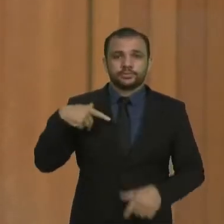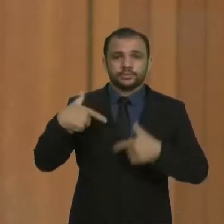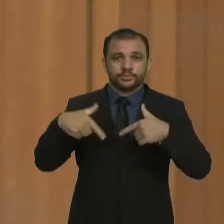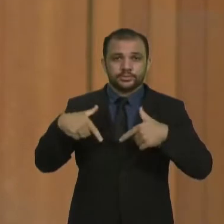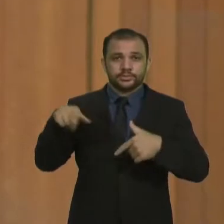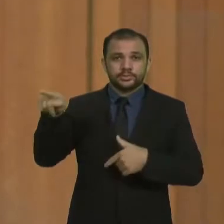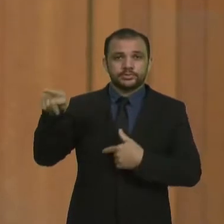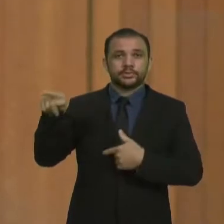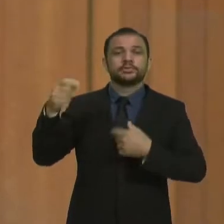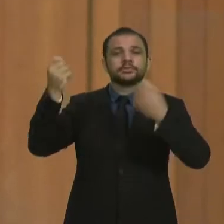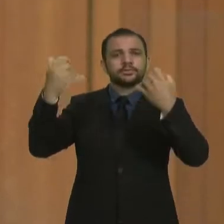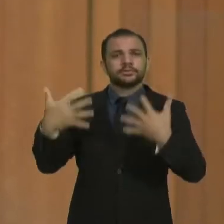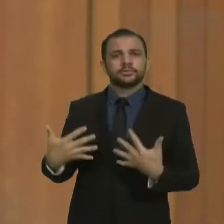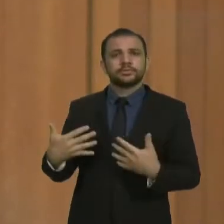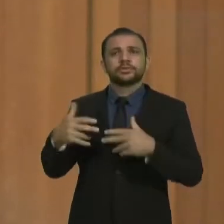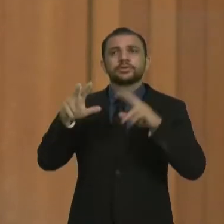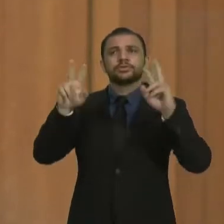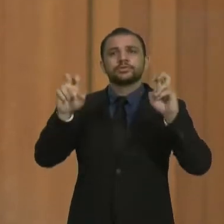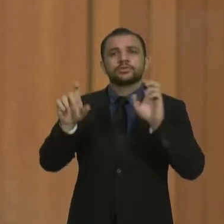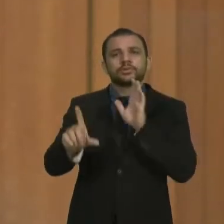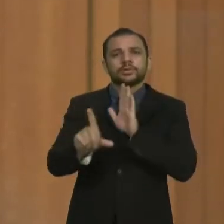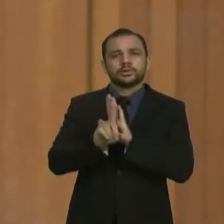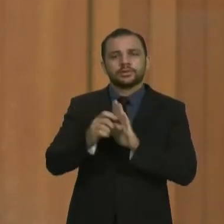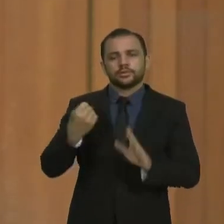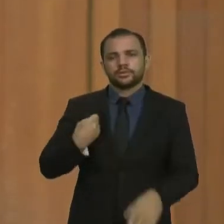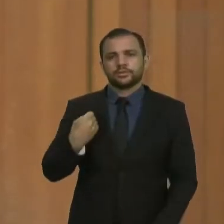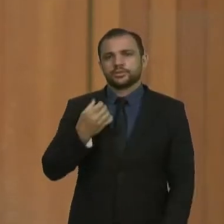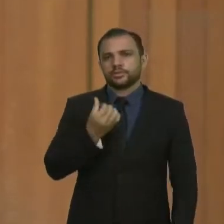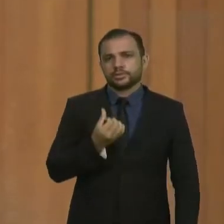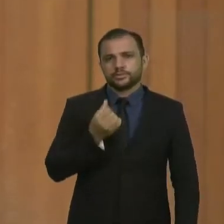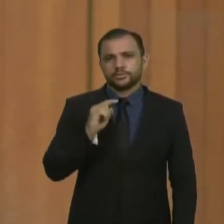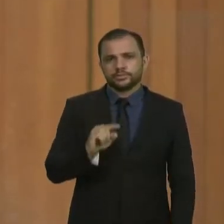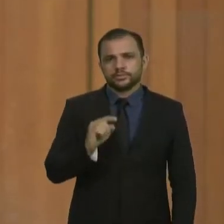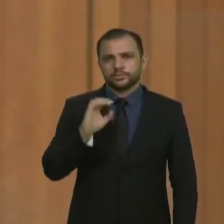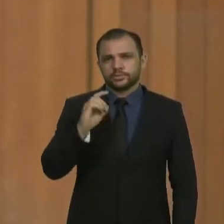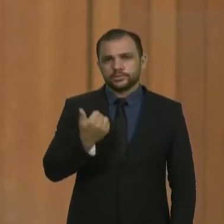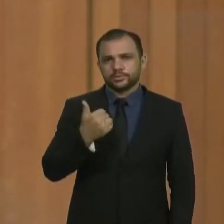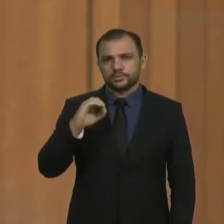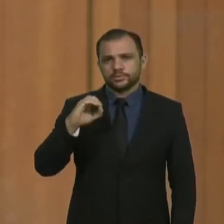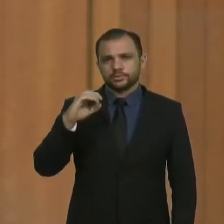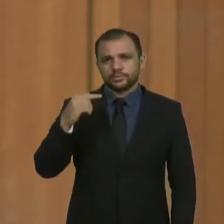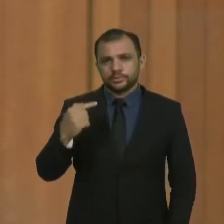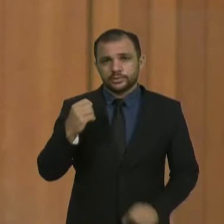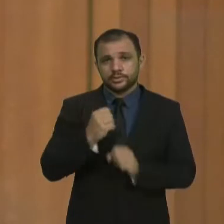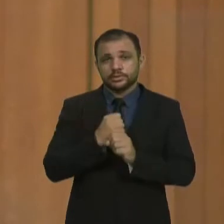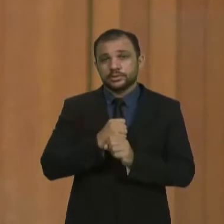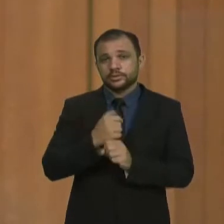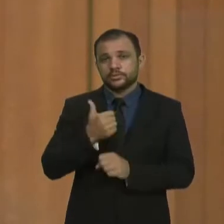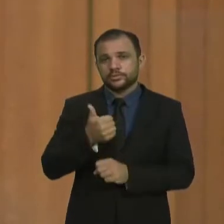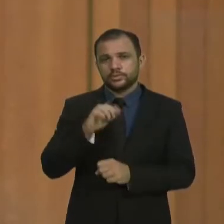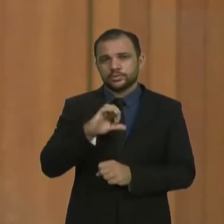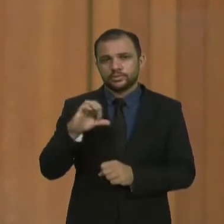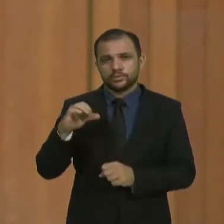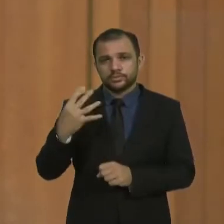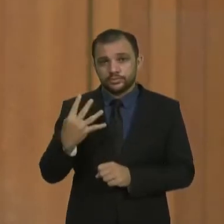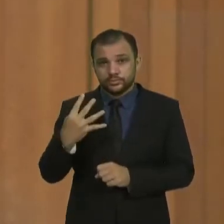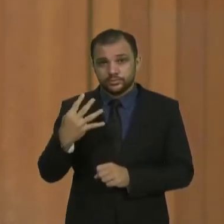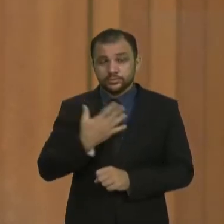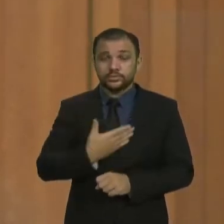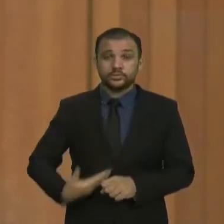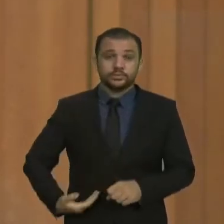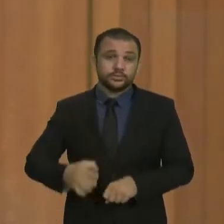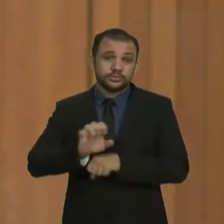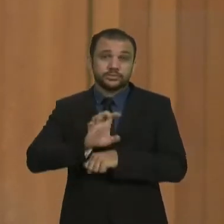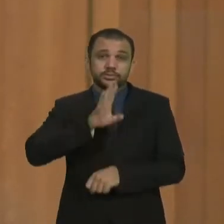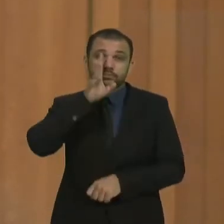descumprimento da Lei 6.107, de 1994, que o Governo do Estado, por meio da Secretaria